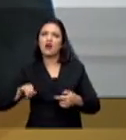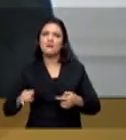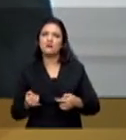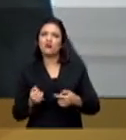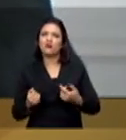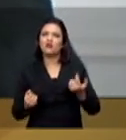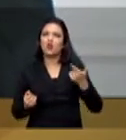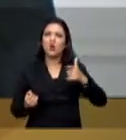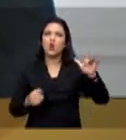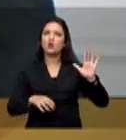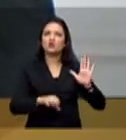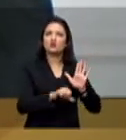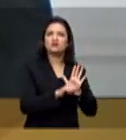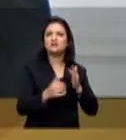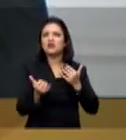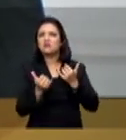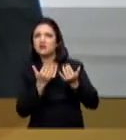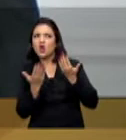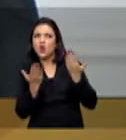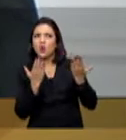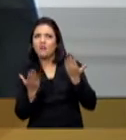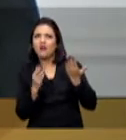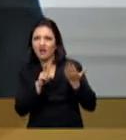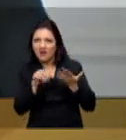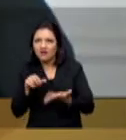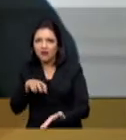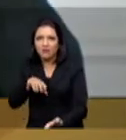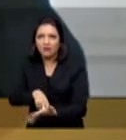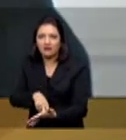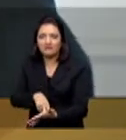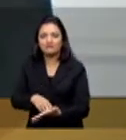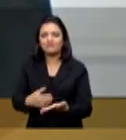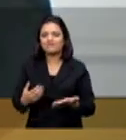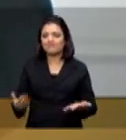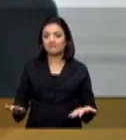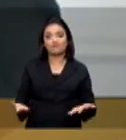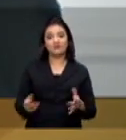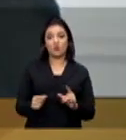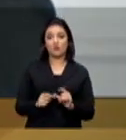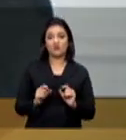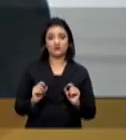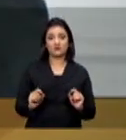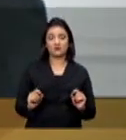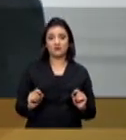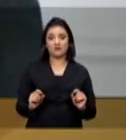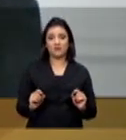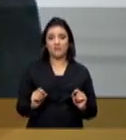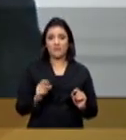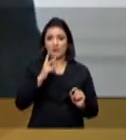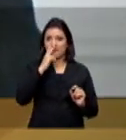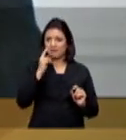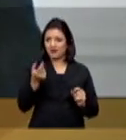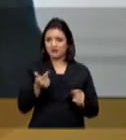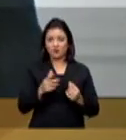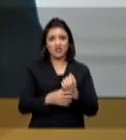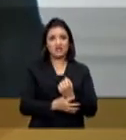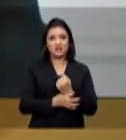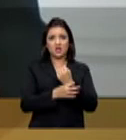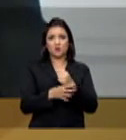para aplicação de sanções, isso traz um componente, ao meu ver, de insegurança